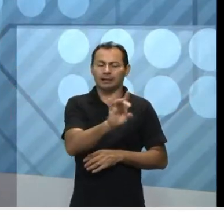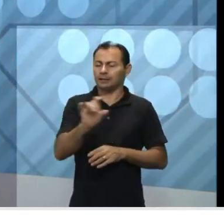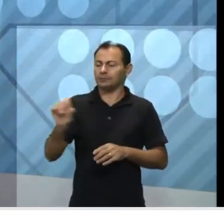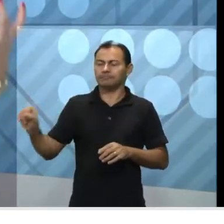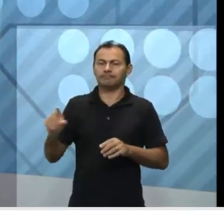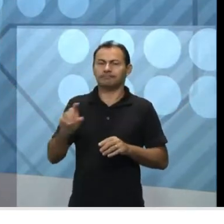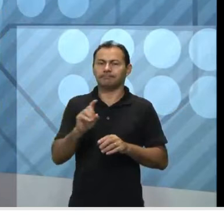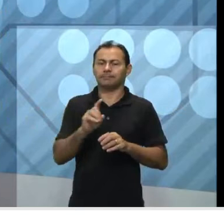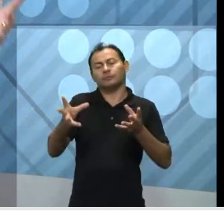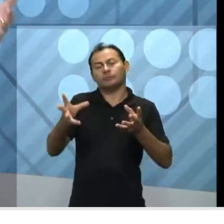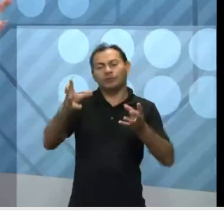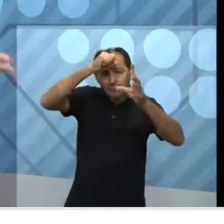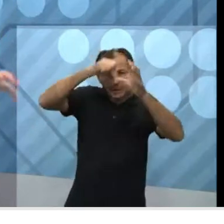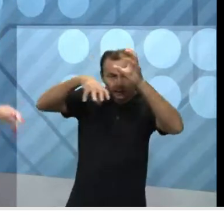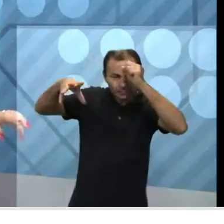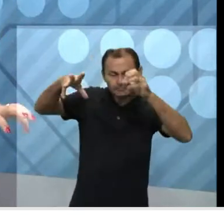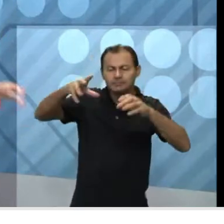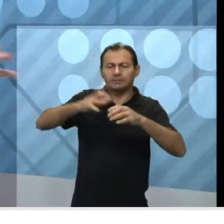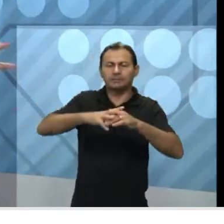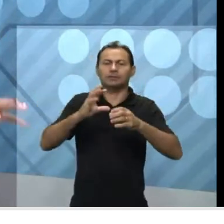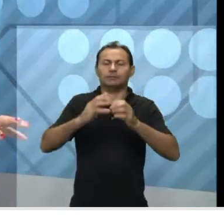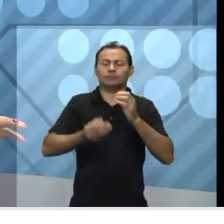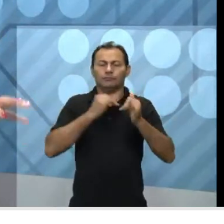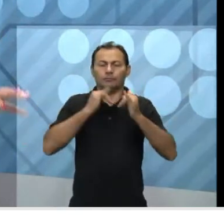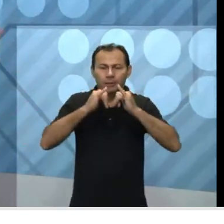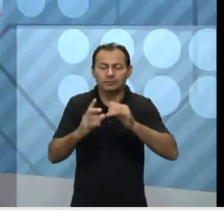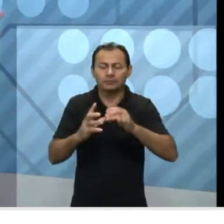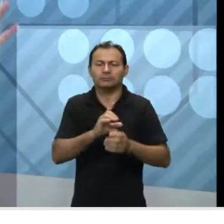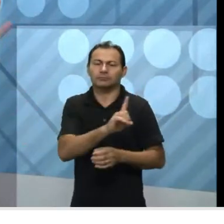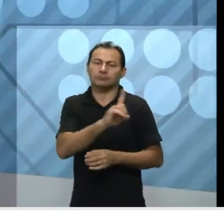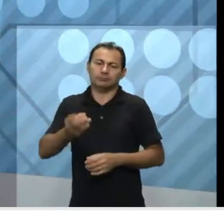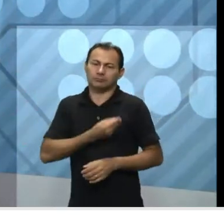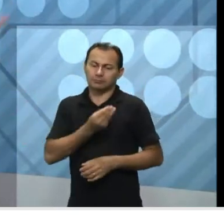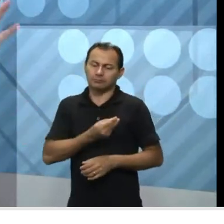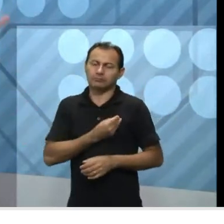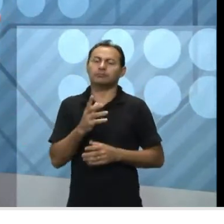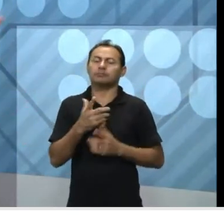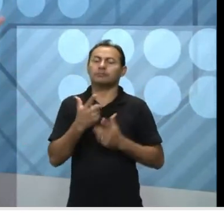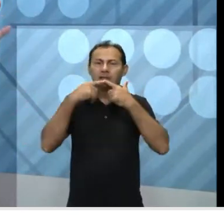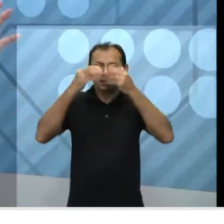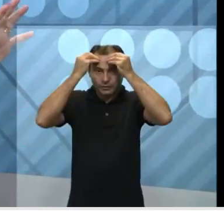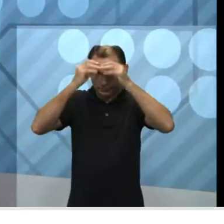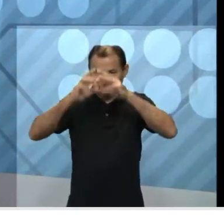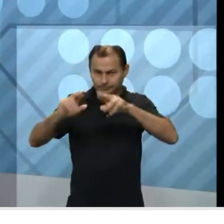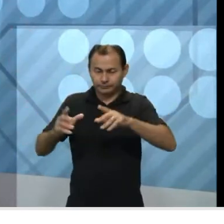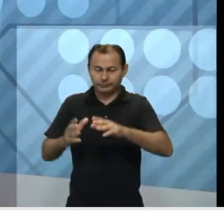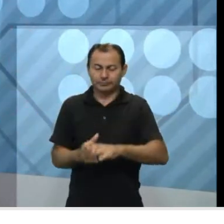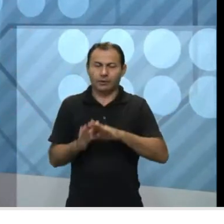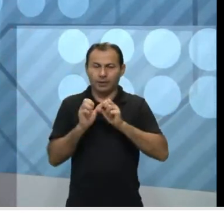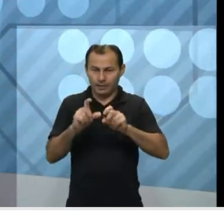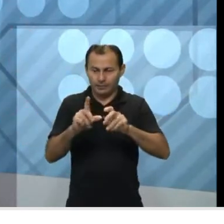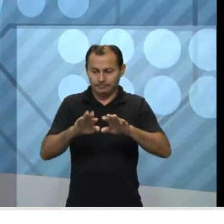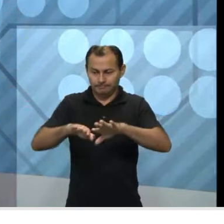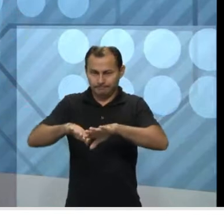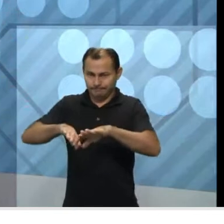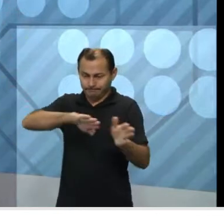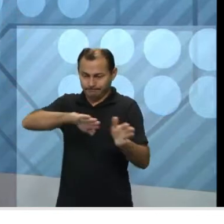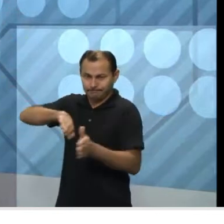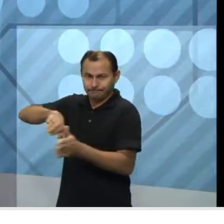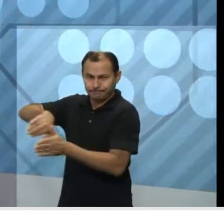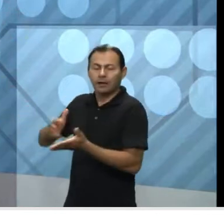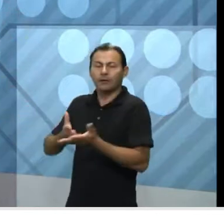seu contexto, ok? Isso seria tipos de linguagem. Agora, o que é língua? Língua é um